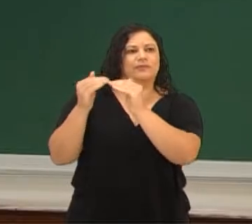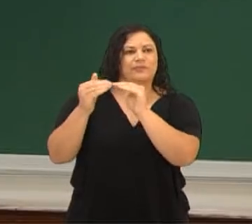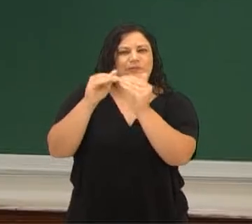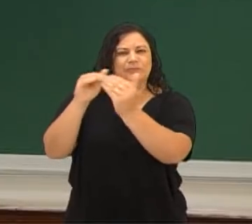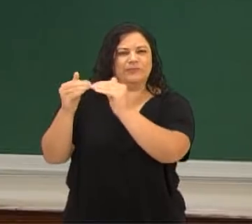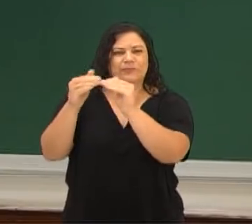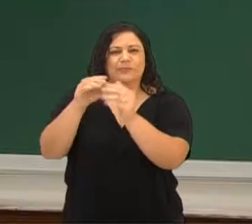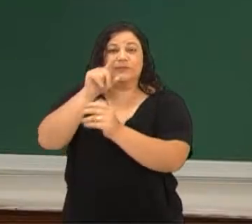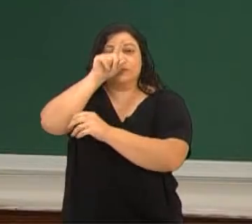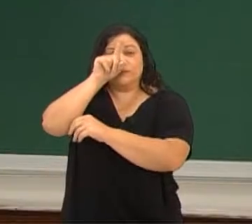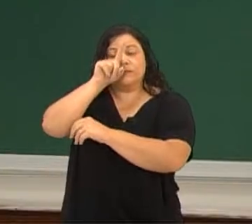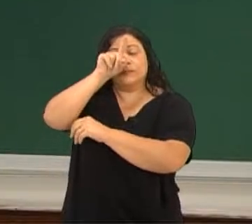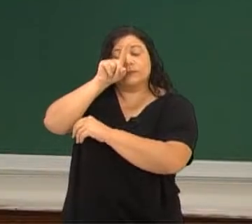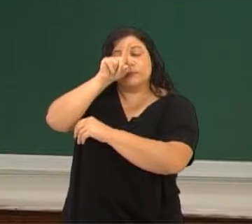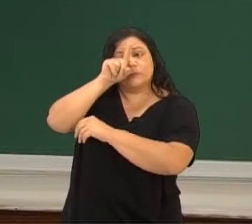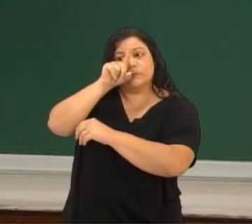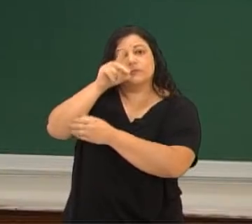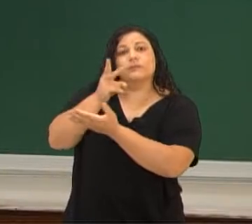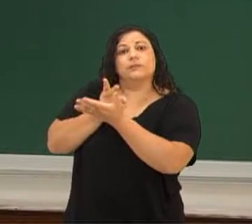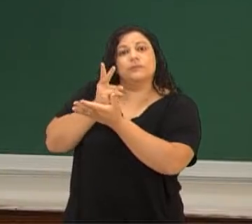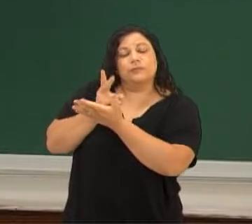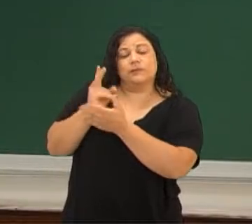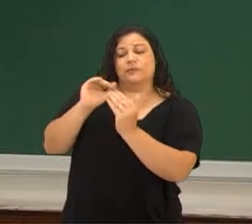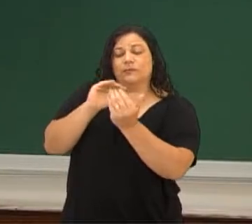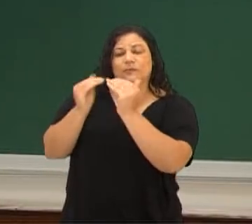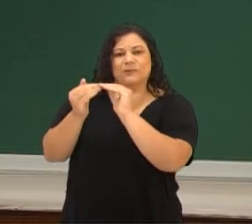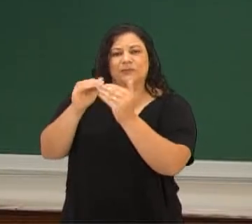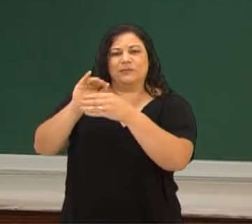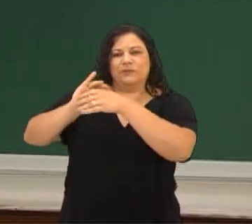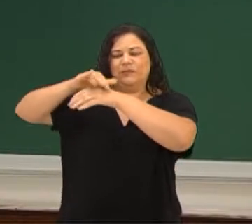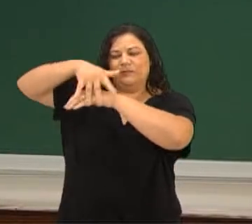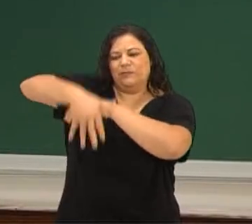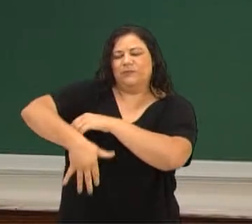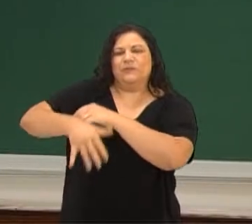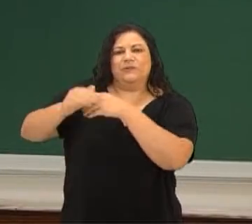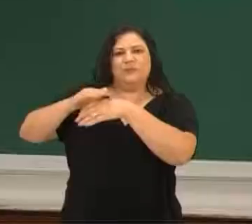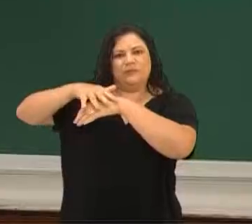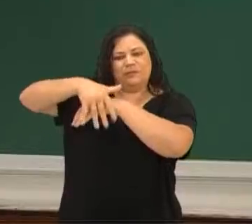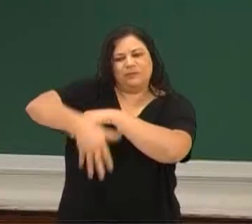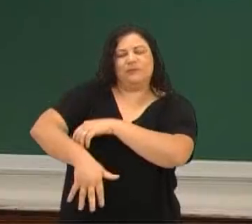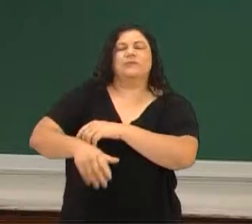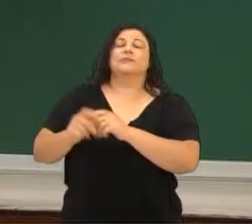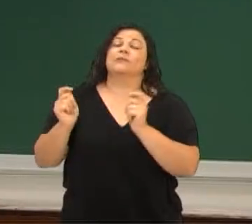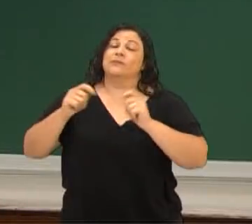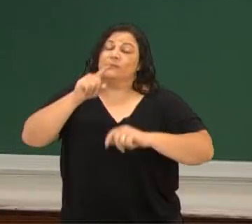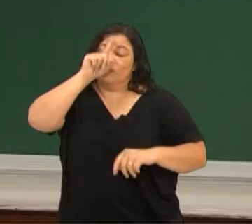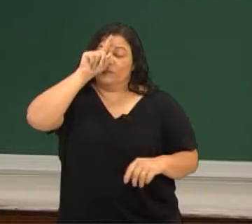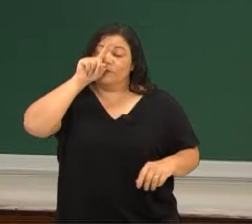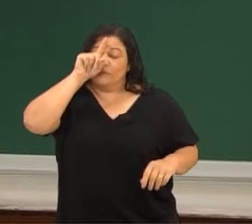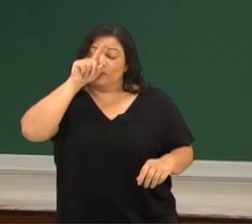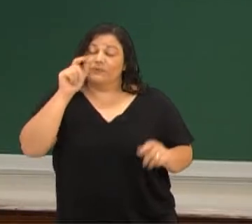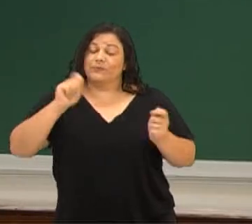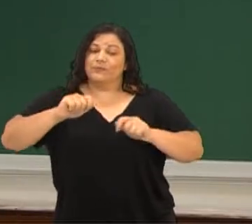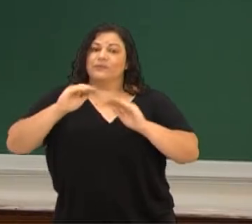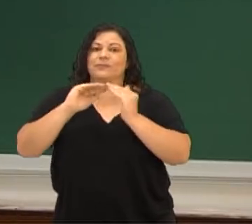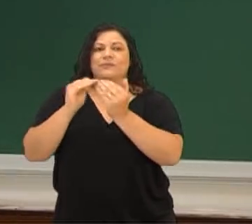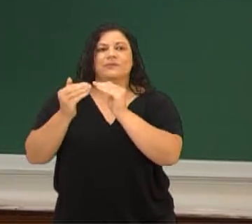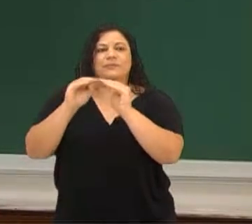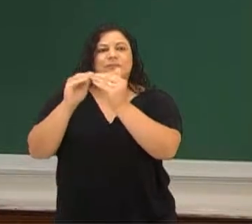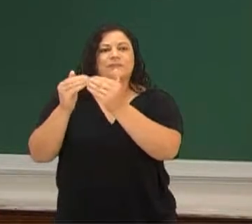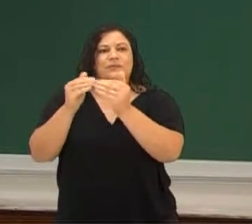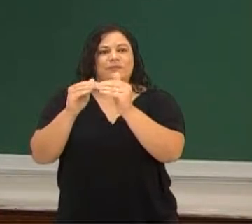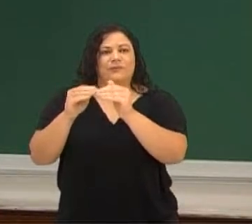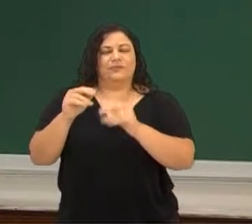um perigo iminente aqui do movimento de massa, aí, causar um acidente grave. Aí. E essa é uma favela em Ezebet